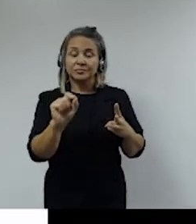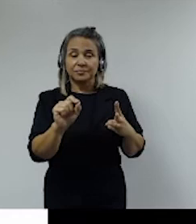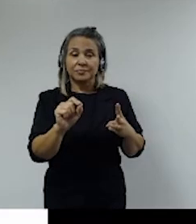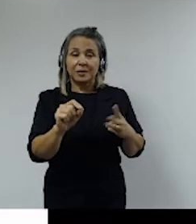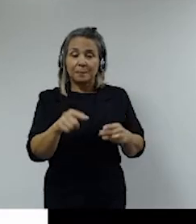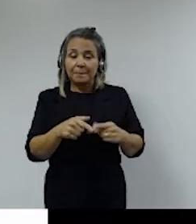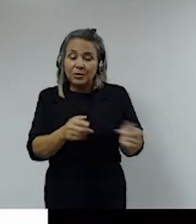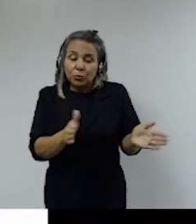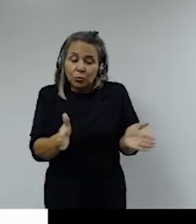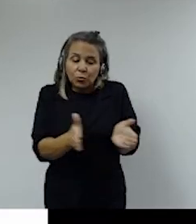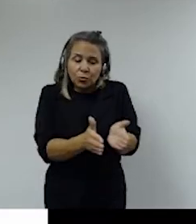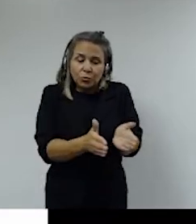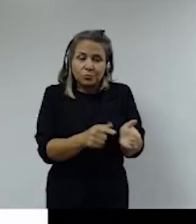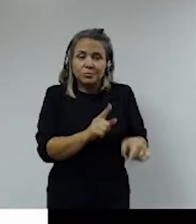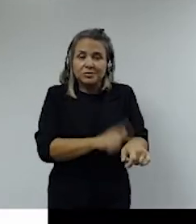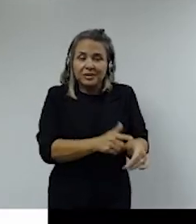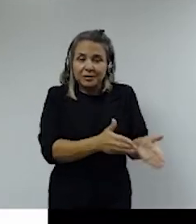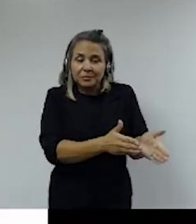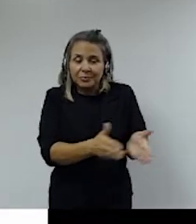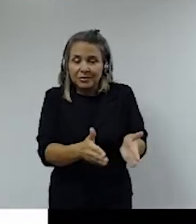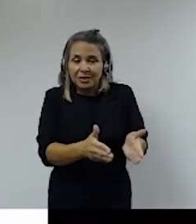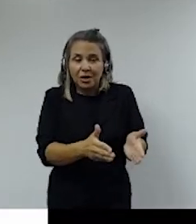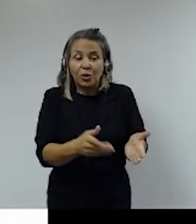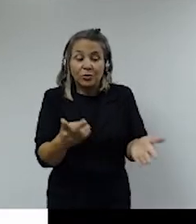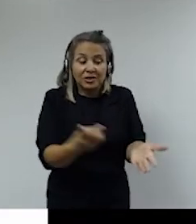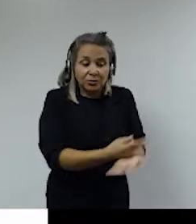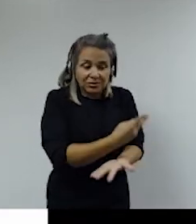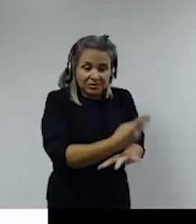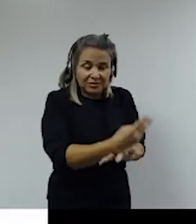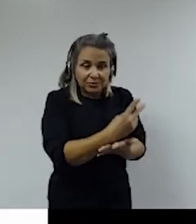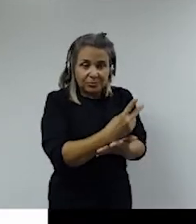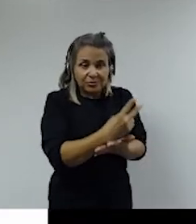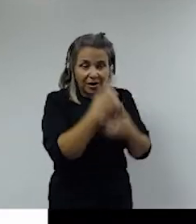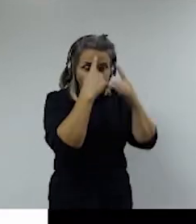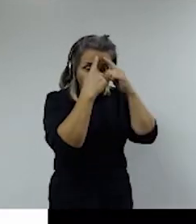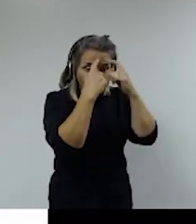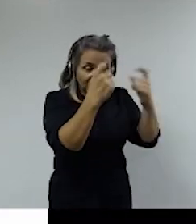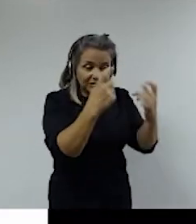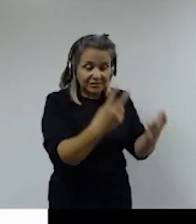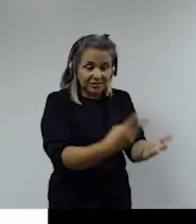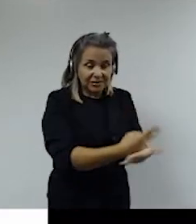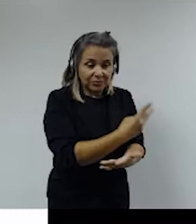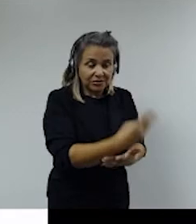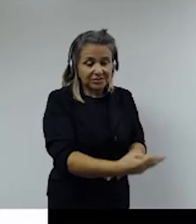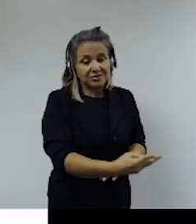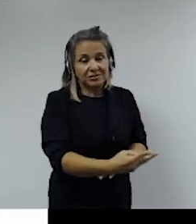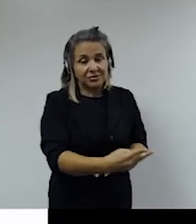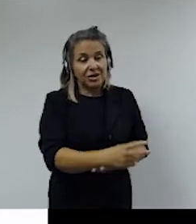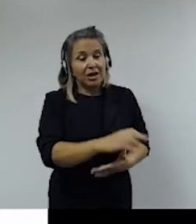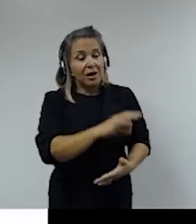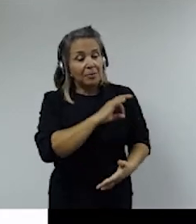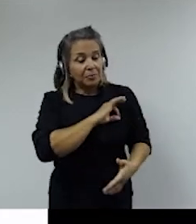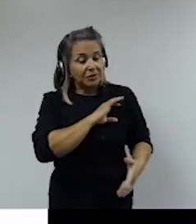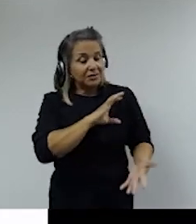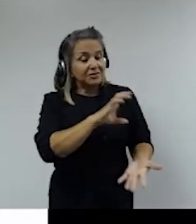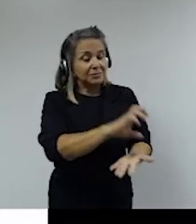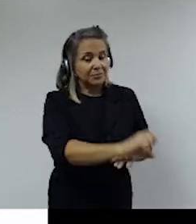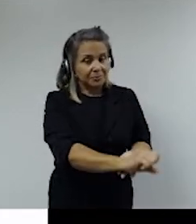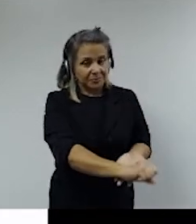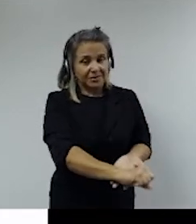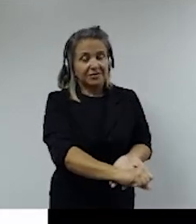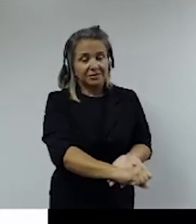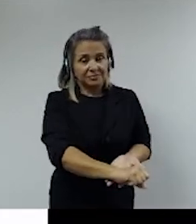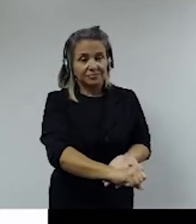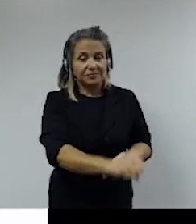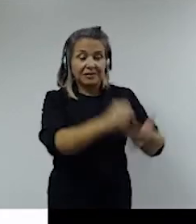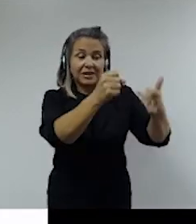pelo curto espaço de tempo entre o ocorrido, né, então entre a ocorrência da tortura, dos maus-tratos, da ilegalidade, e